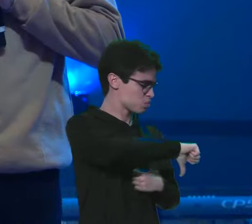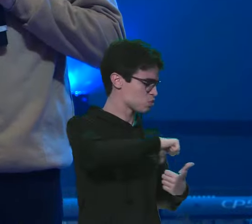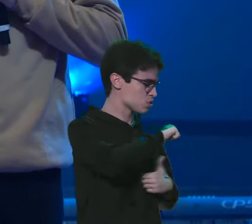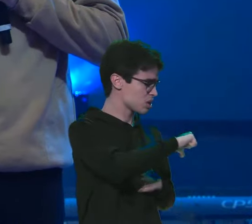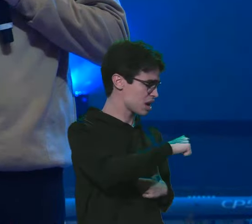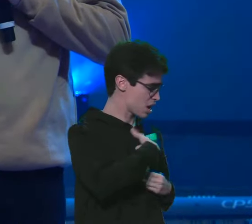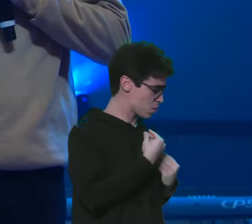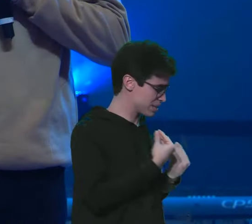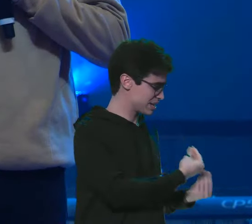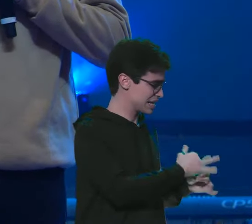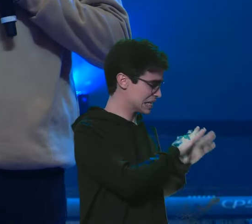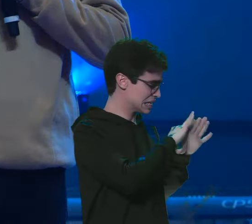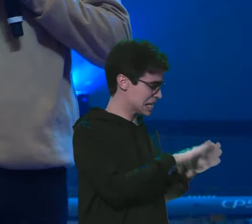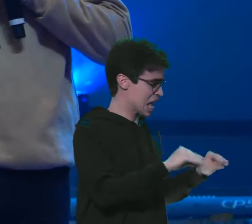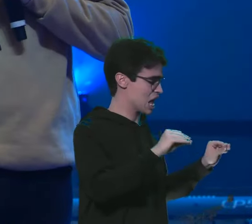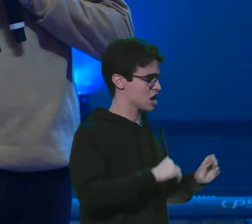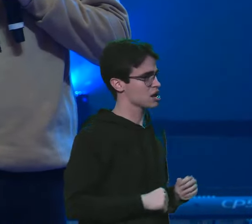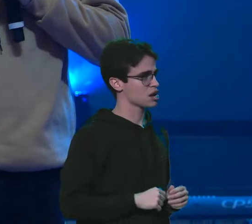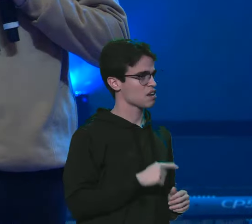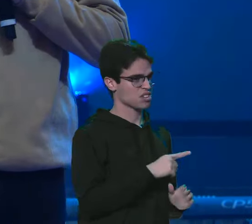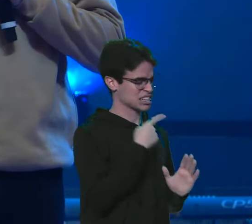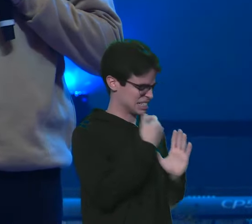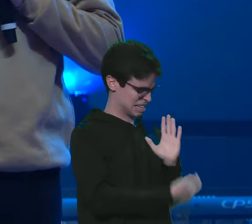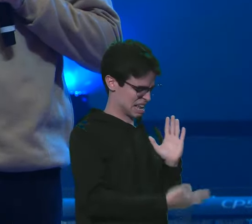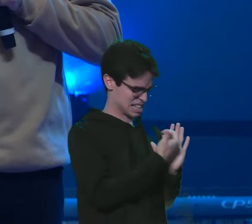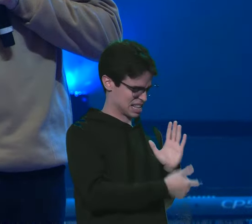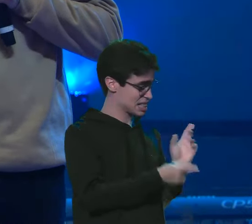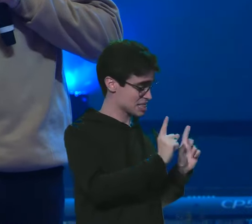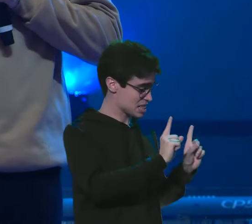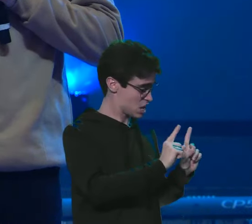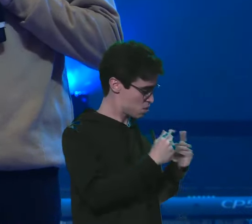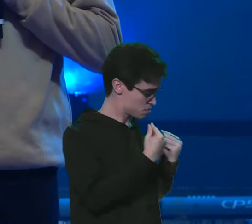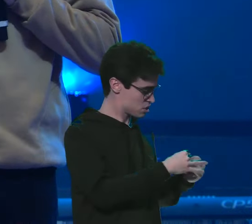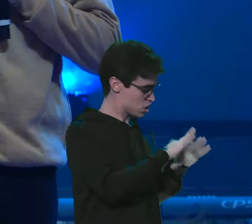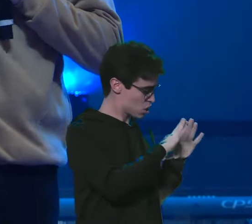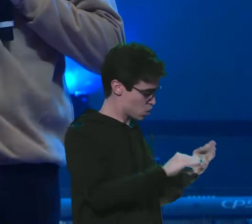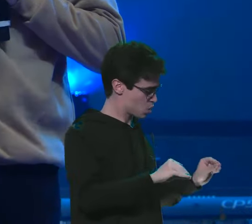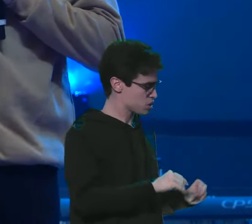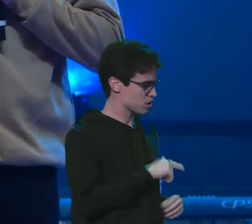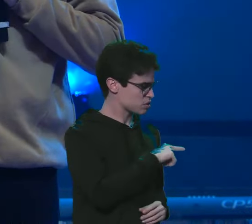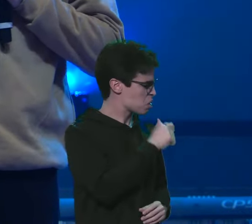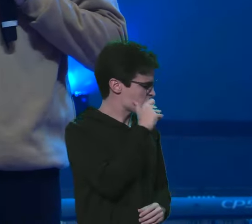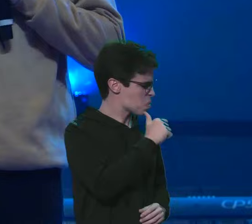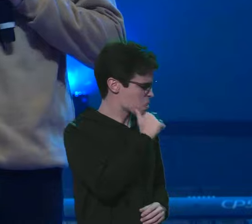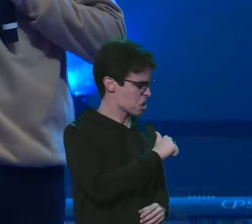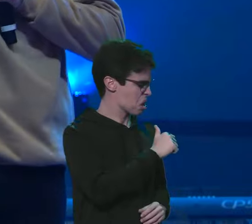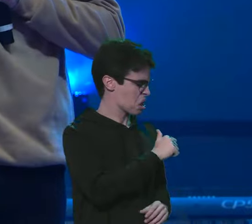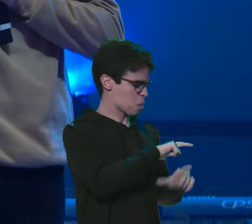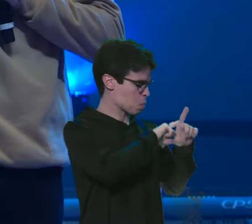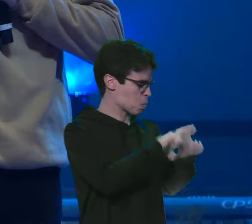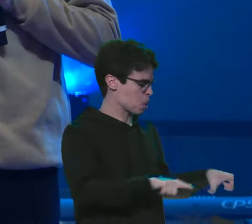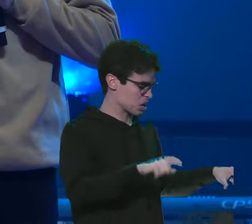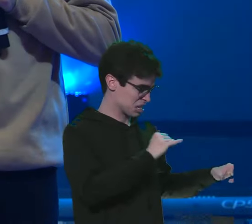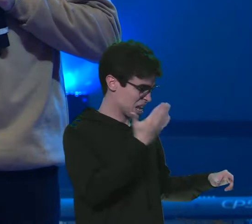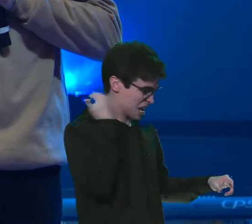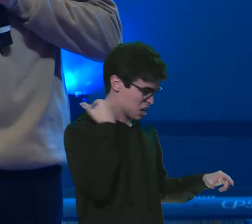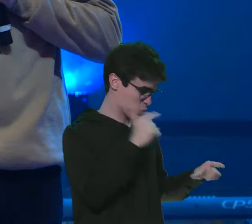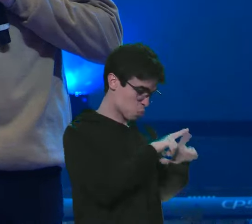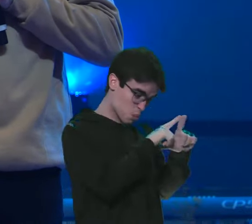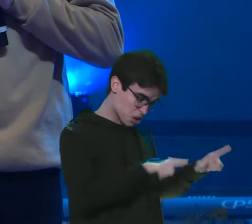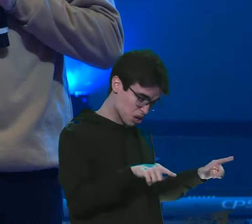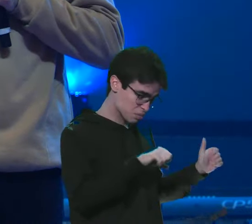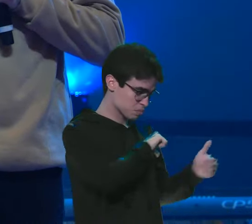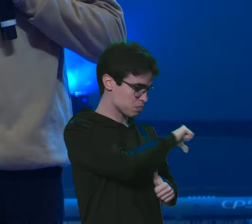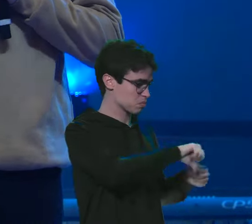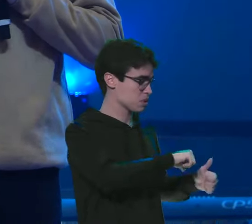Deus. Você não tem fluxo de sangue, você é sarada por Deus. Você não é uma mulher desconhecida. Se antes você era desconhecida, agora você